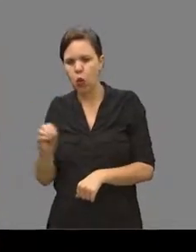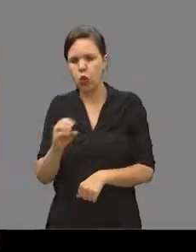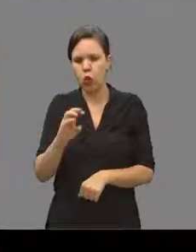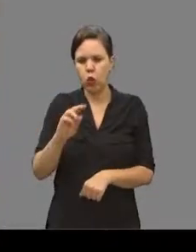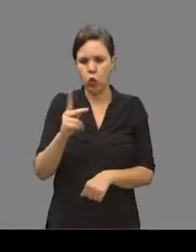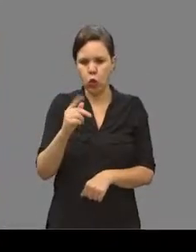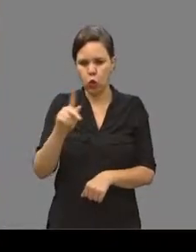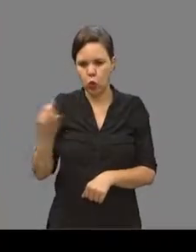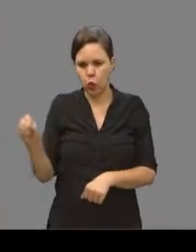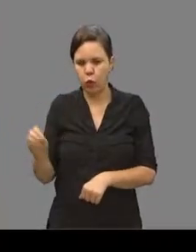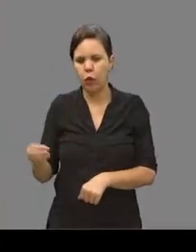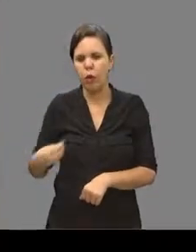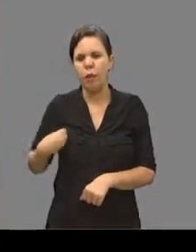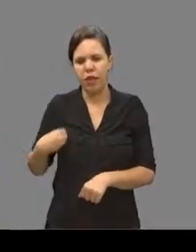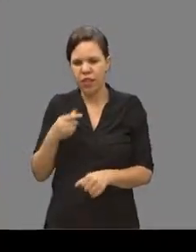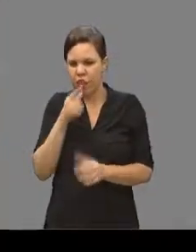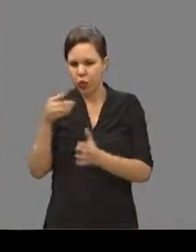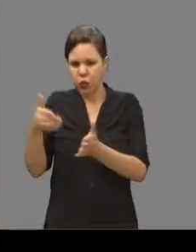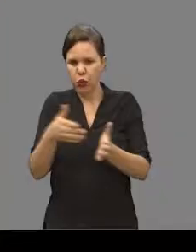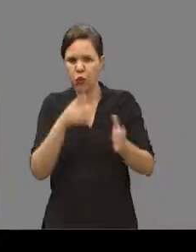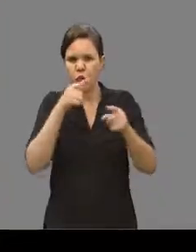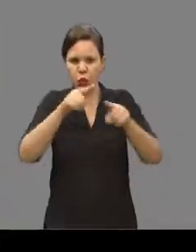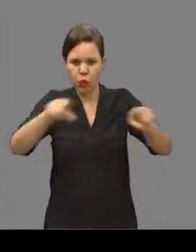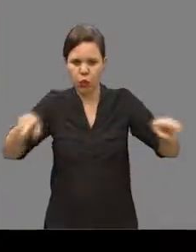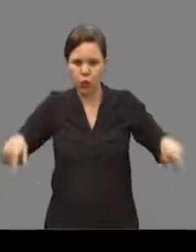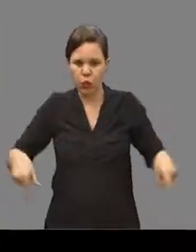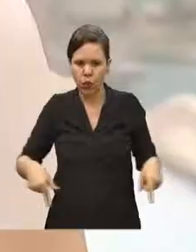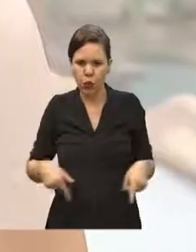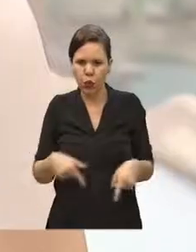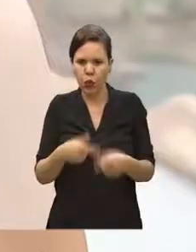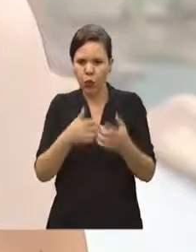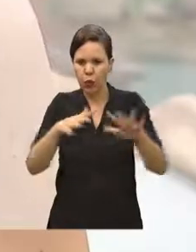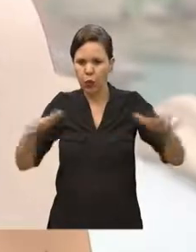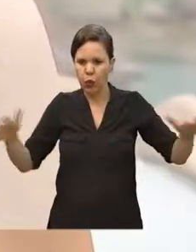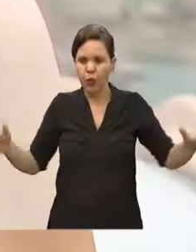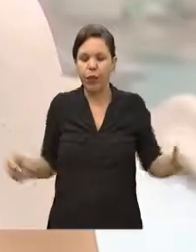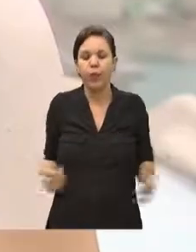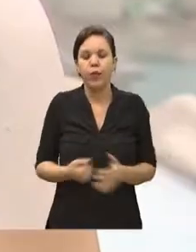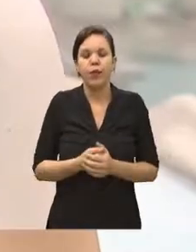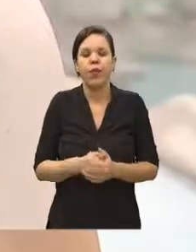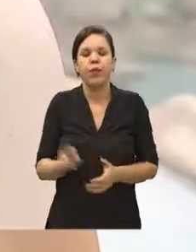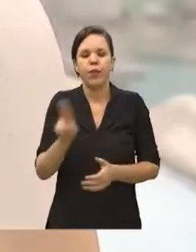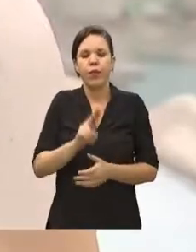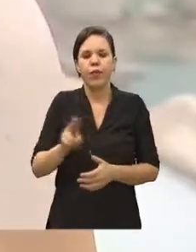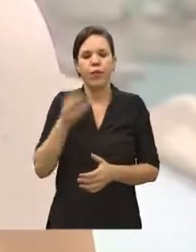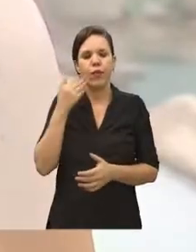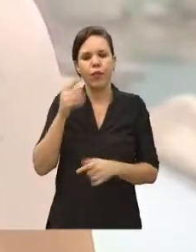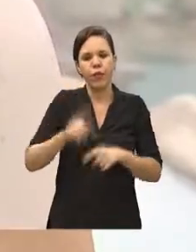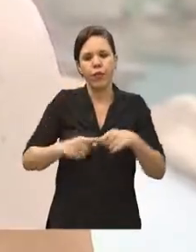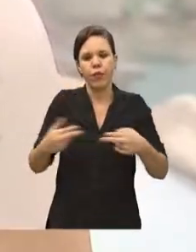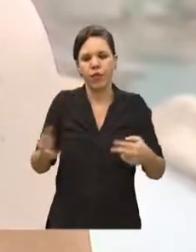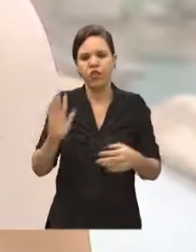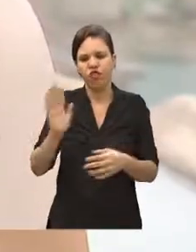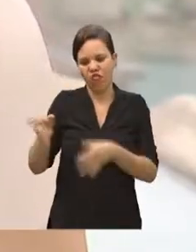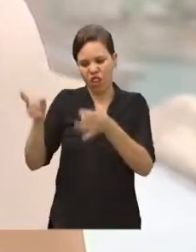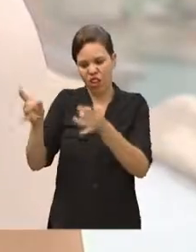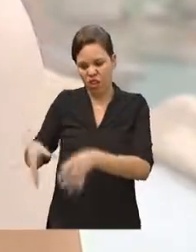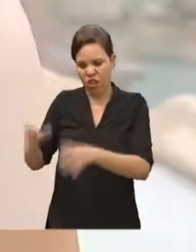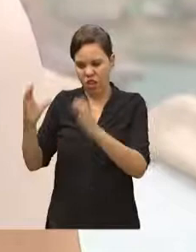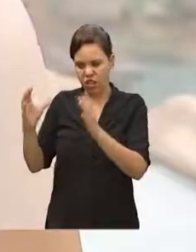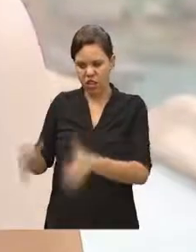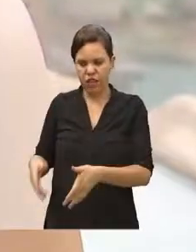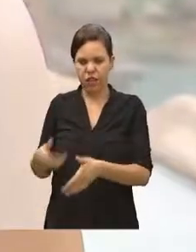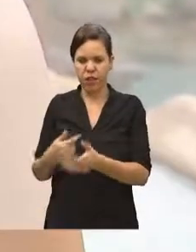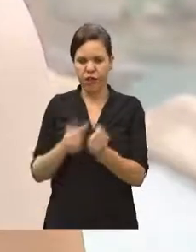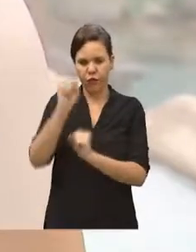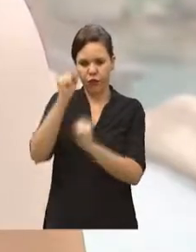presentes principalmente nos rios, lagos e oceanos. Reutilizamos esse material, inclusive que já estava descartado, em